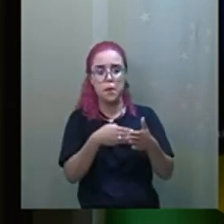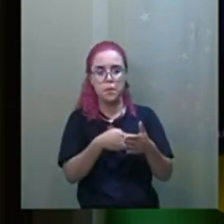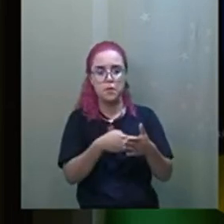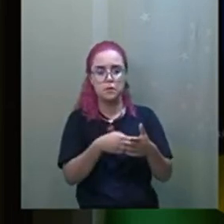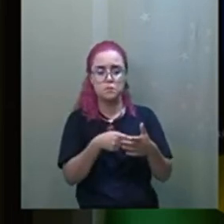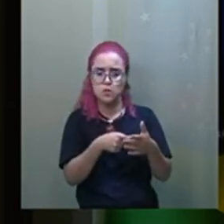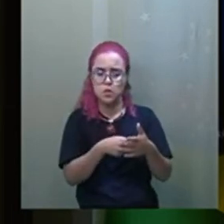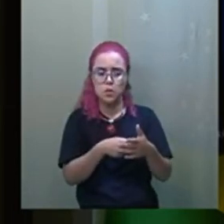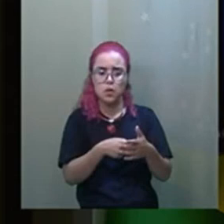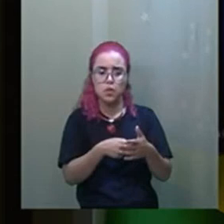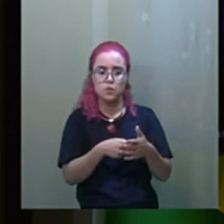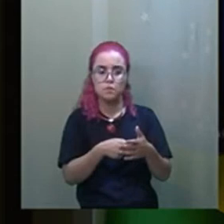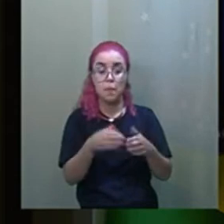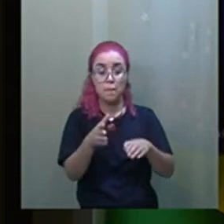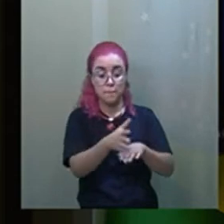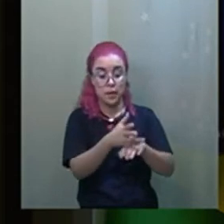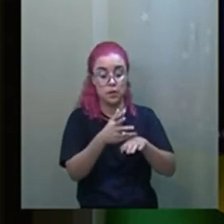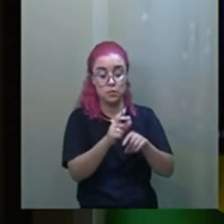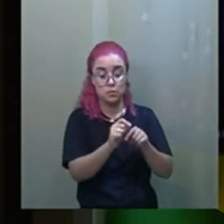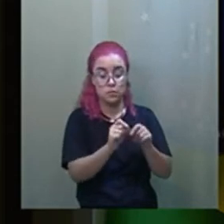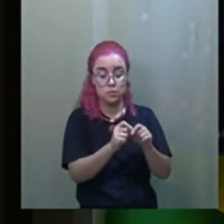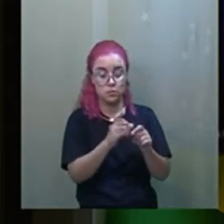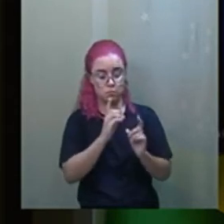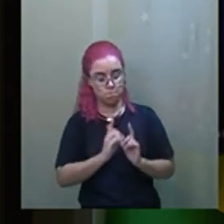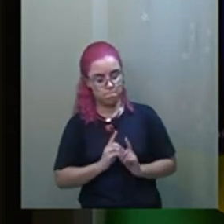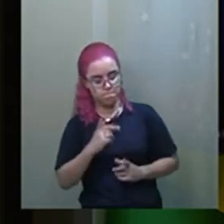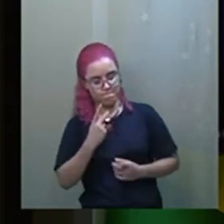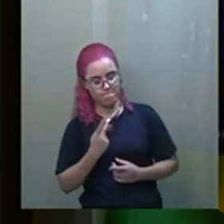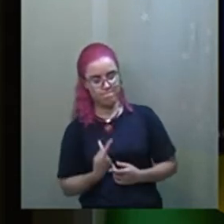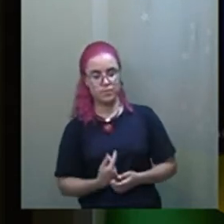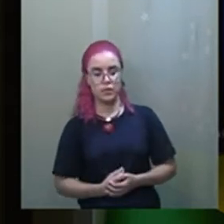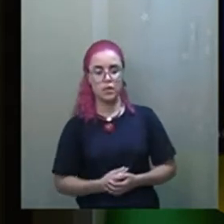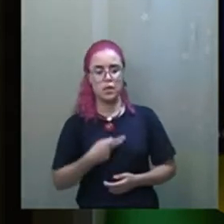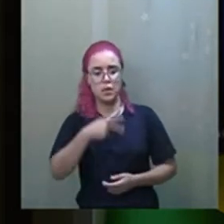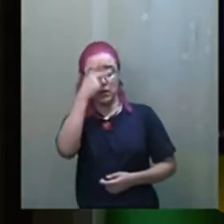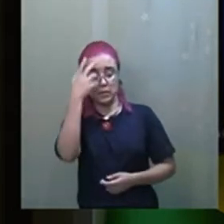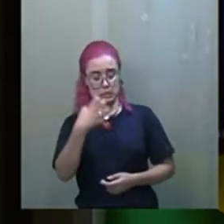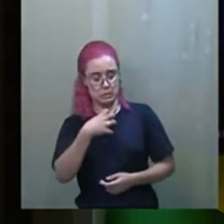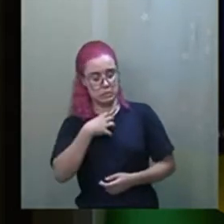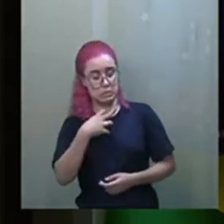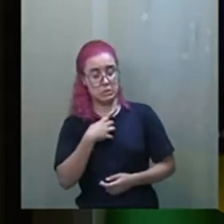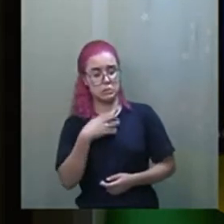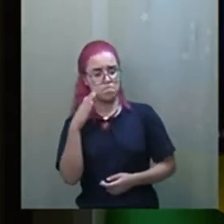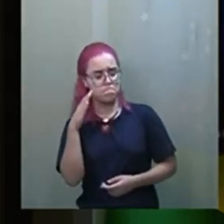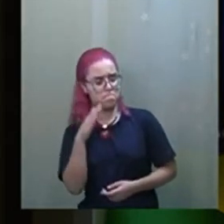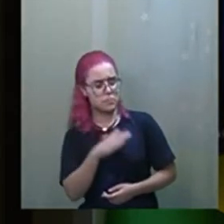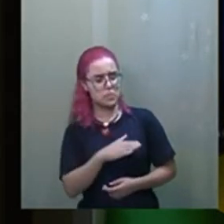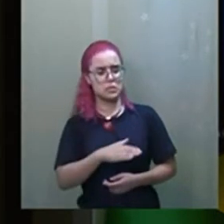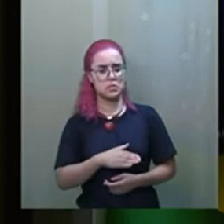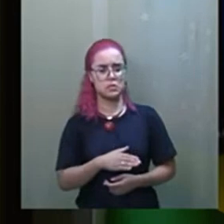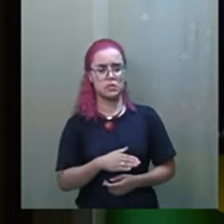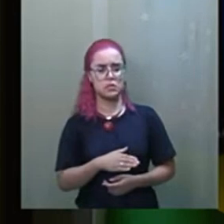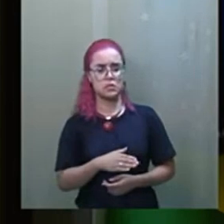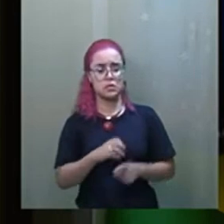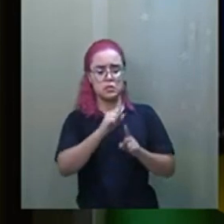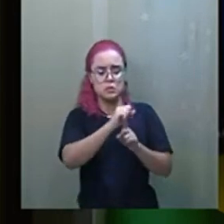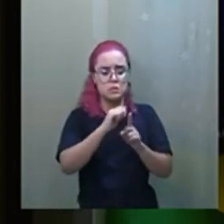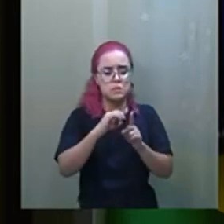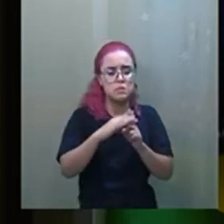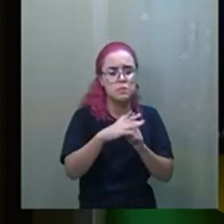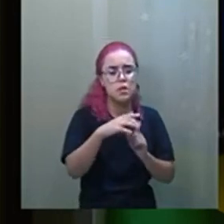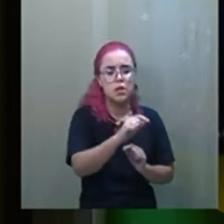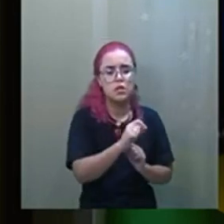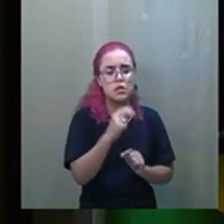preservando os direitos humanos para essas pessoas que estão se sentindo discriminadas, cidadãos que parece que